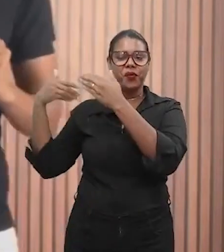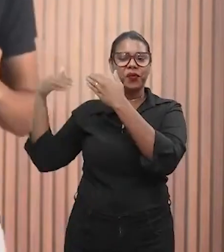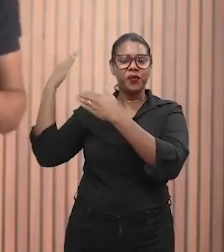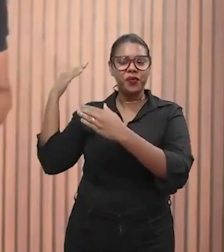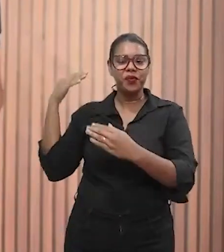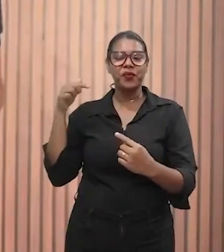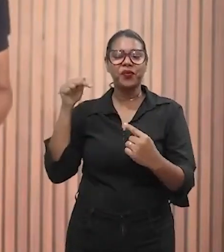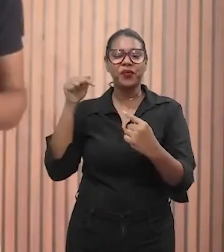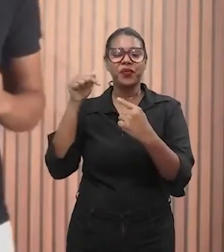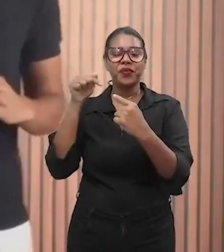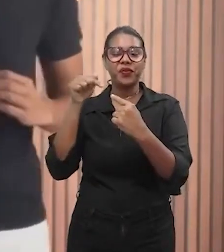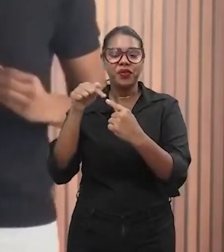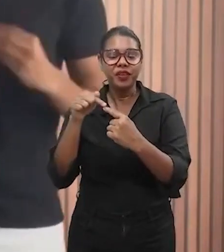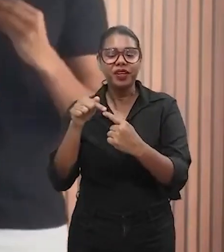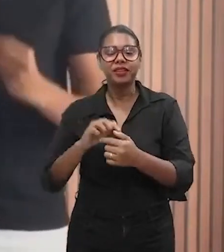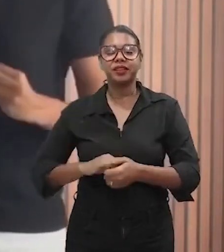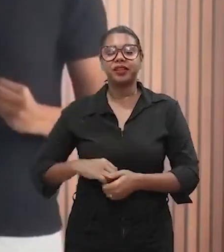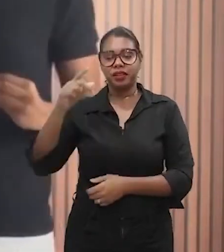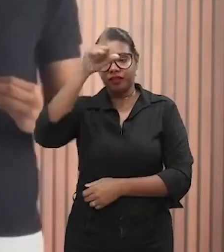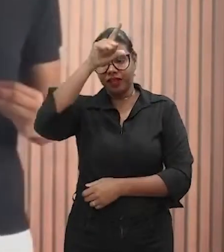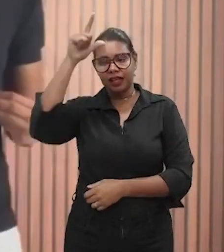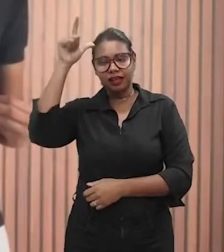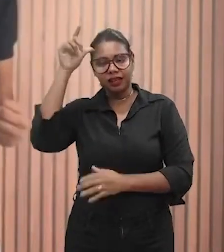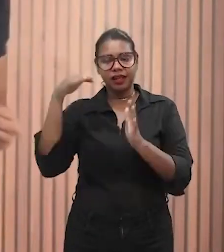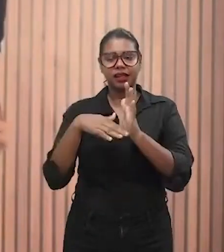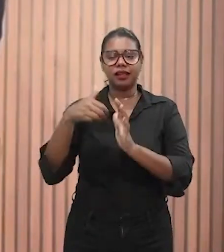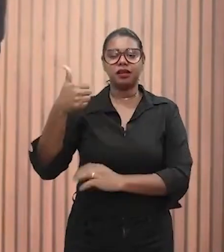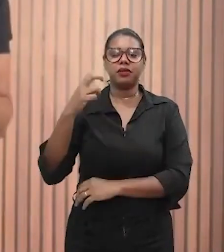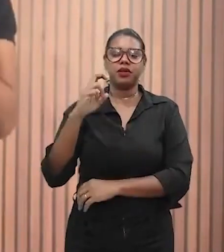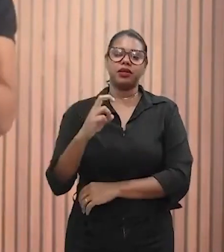Então, Duarte Coelho fica aqui liderando até o ano de